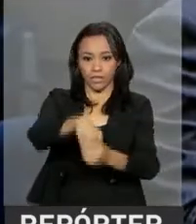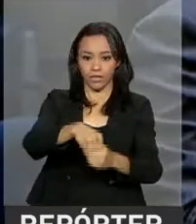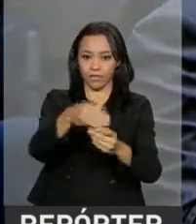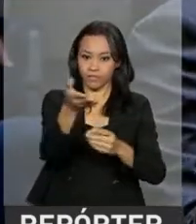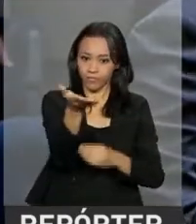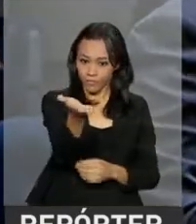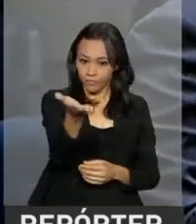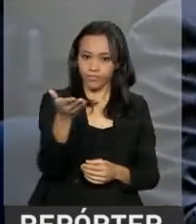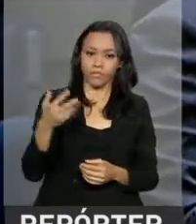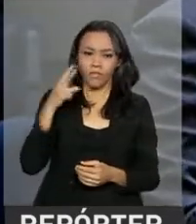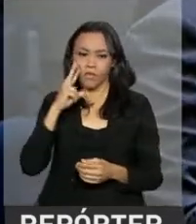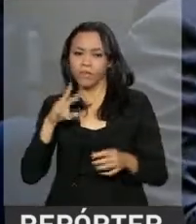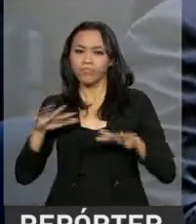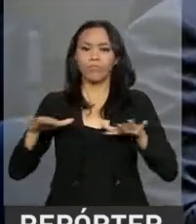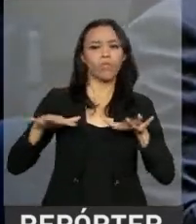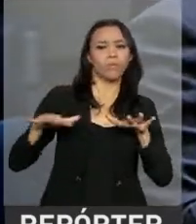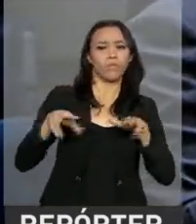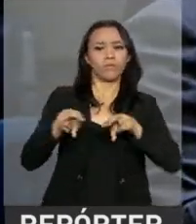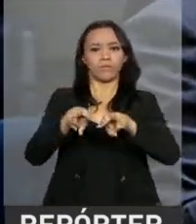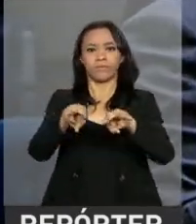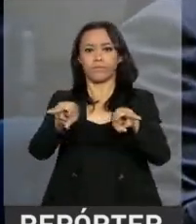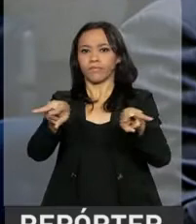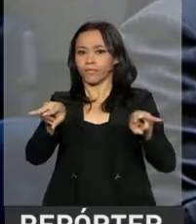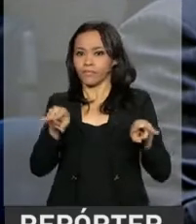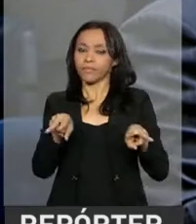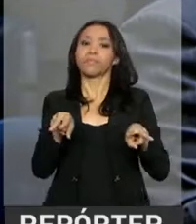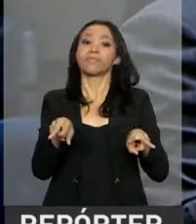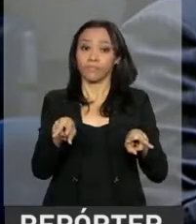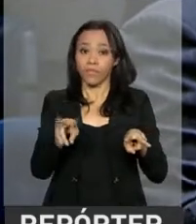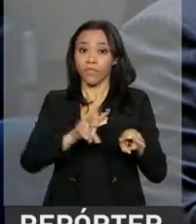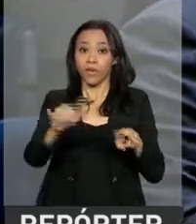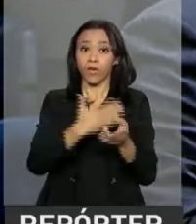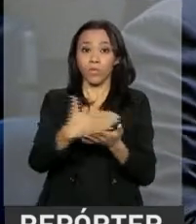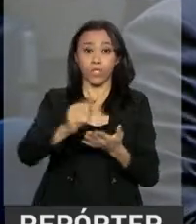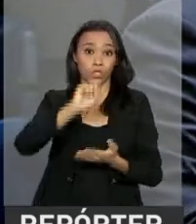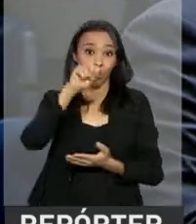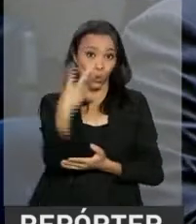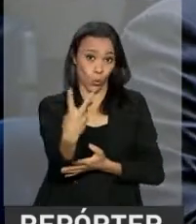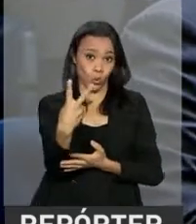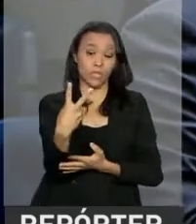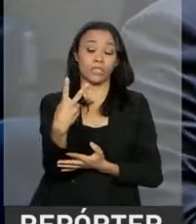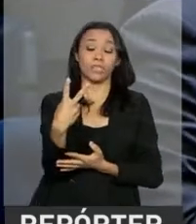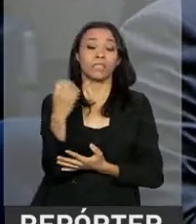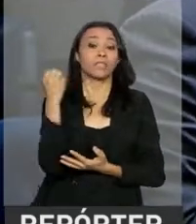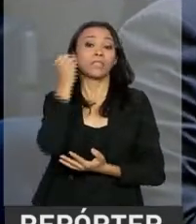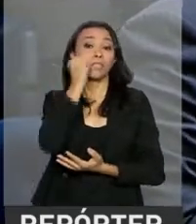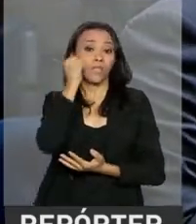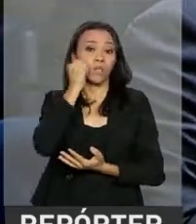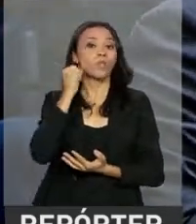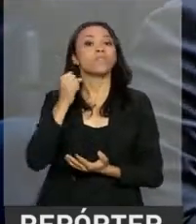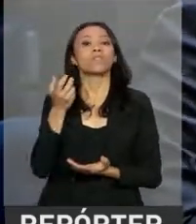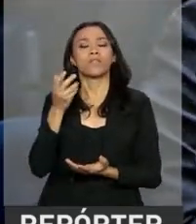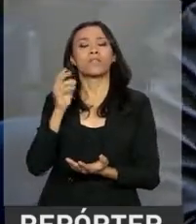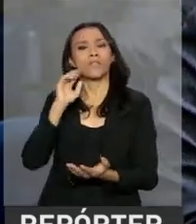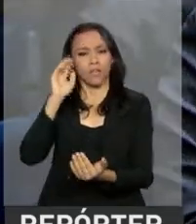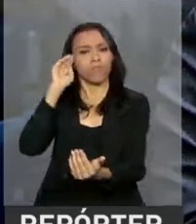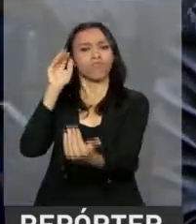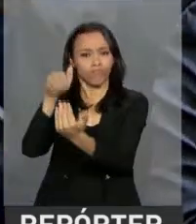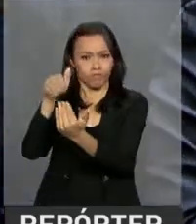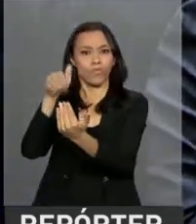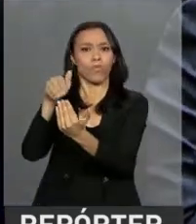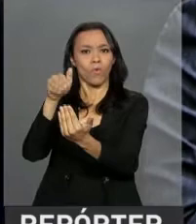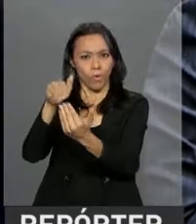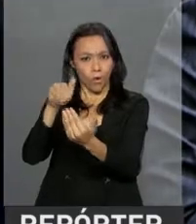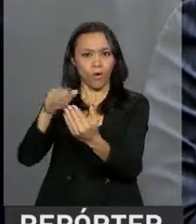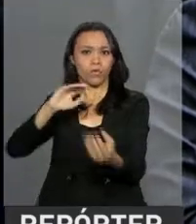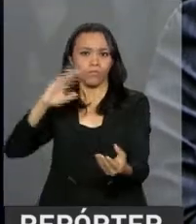que está a movimentação por lá a sessão vai ser iniciada com a fala de dois senadores que são a favor do impeachment e dois